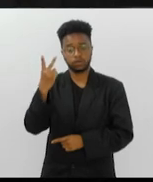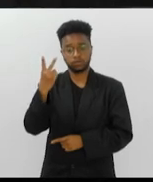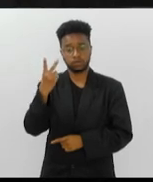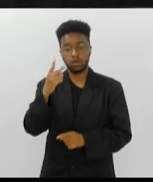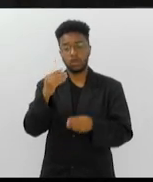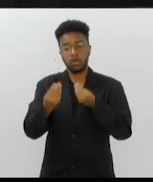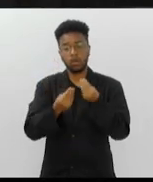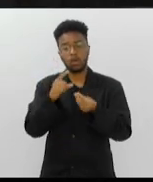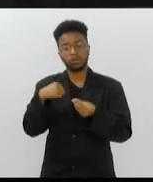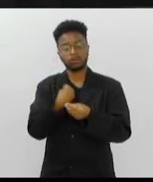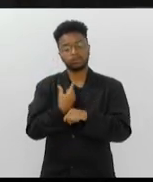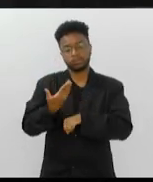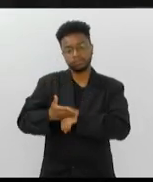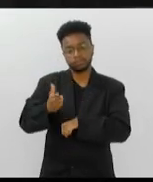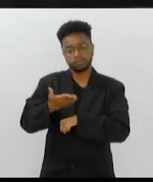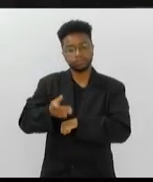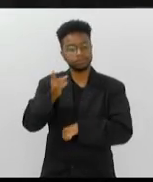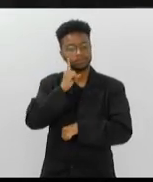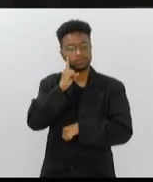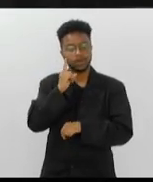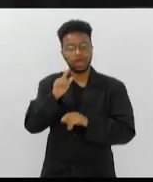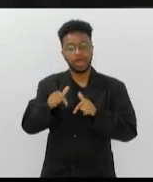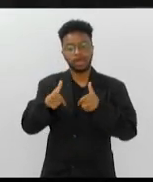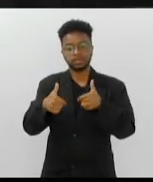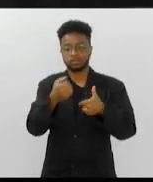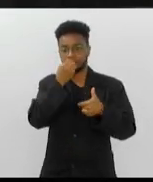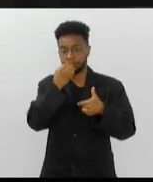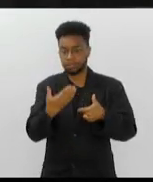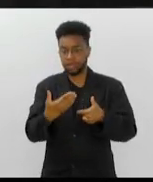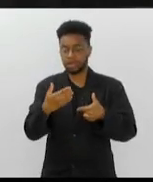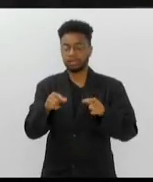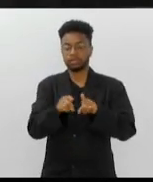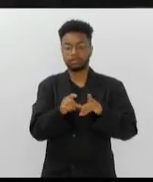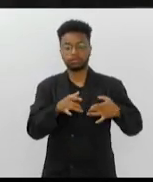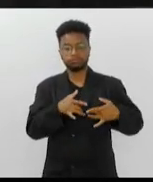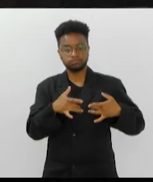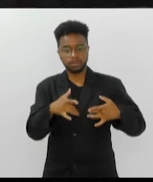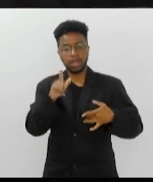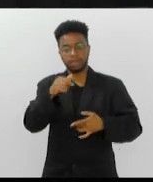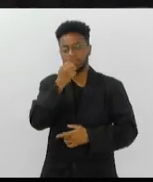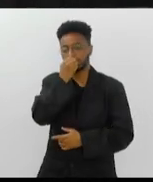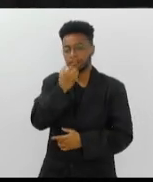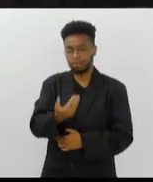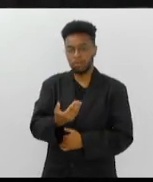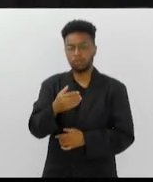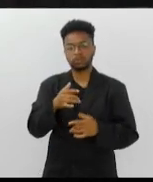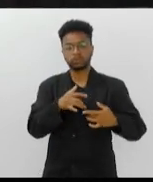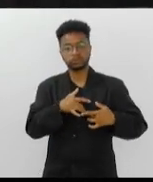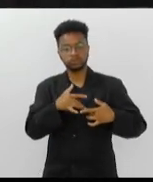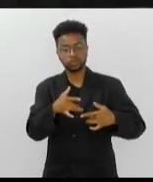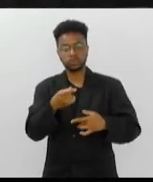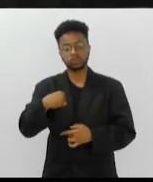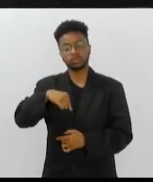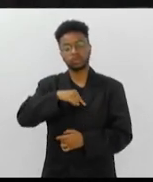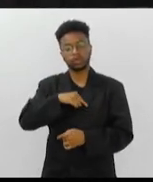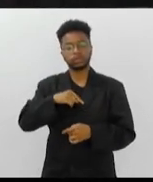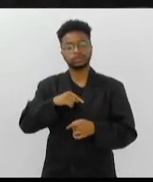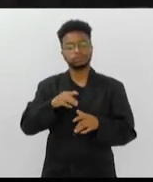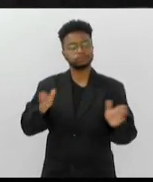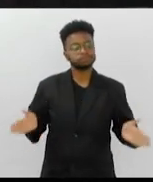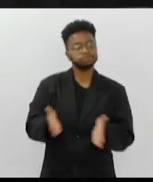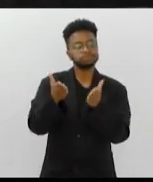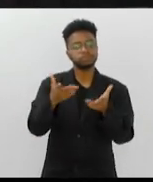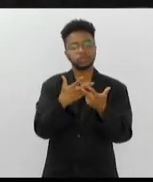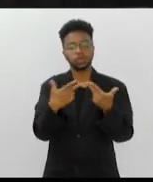gente pratica, fazer o bem. Solidariedade faz bem, solidariedade a gente faz acontecer.